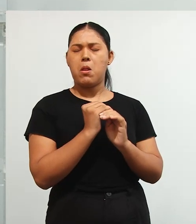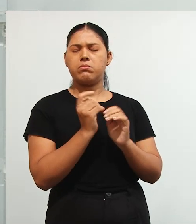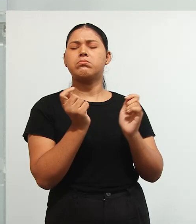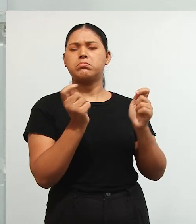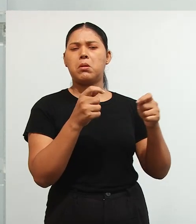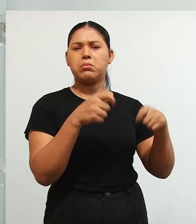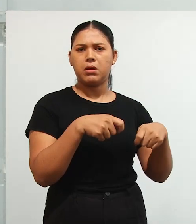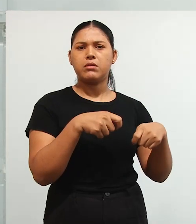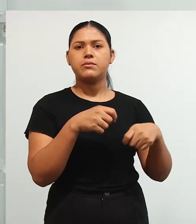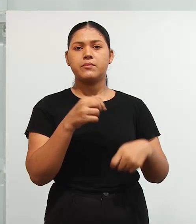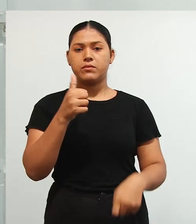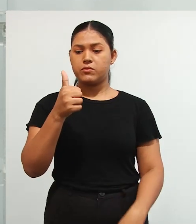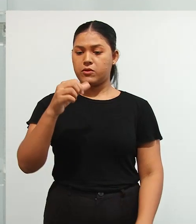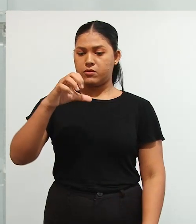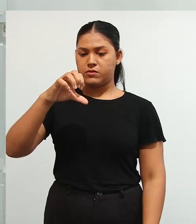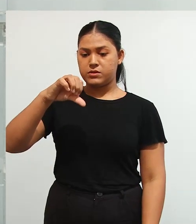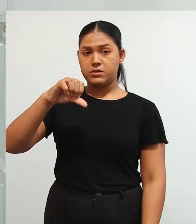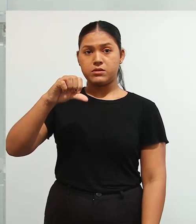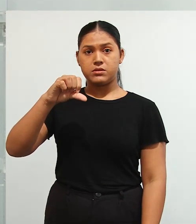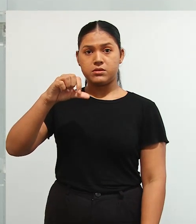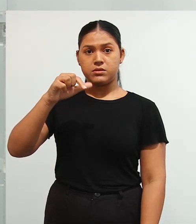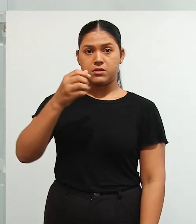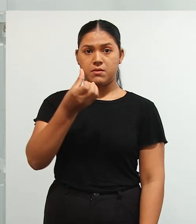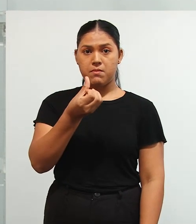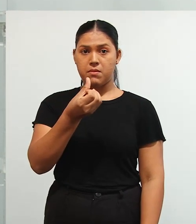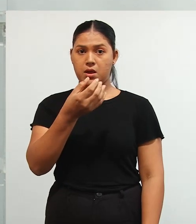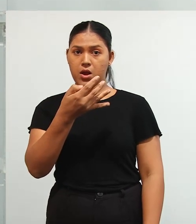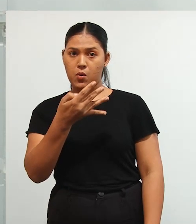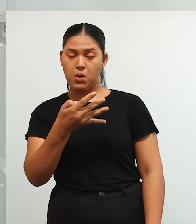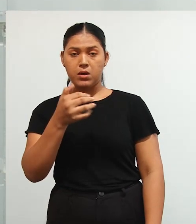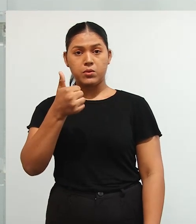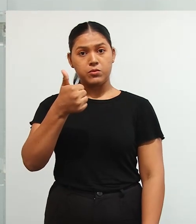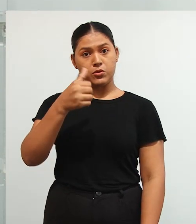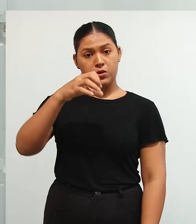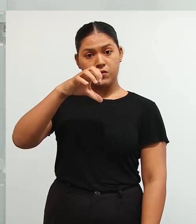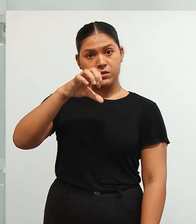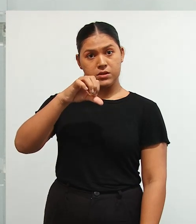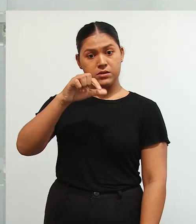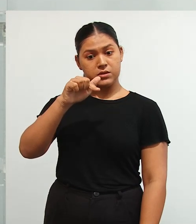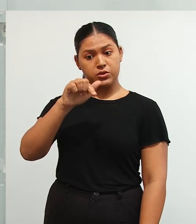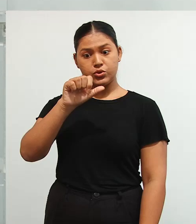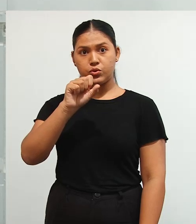o ano 64 e o ano 78, essa campanha repercute até hoje.